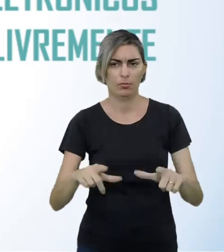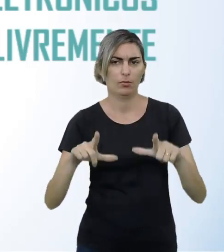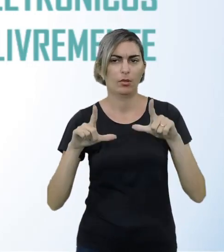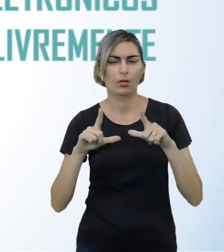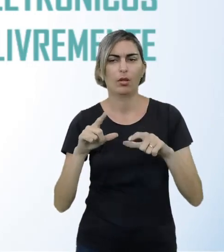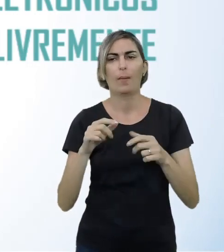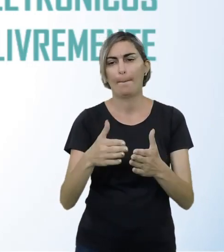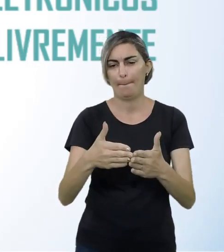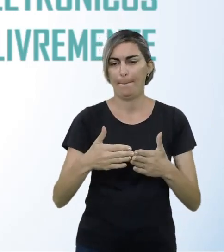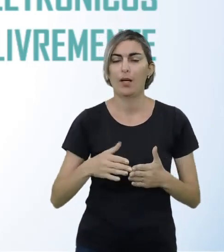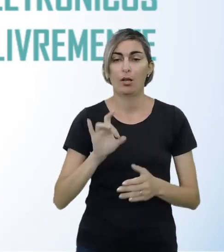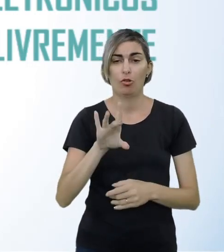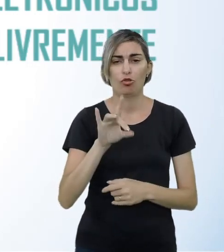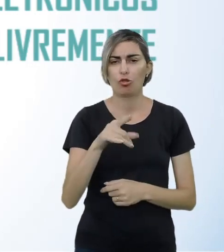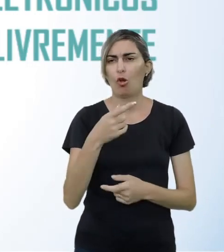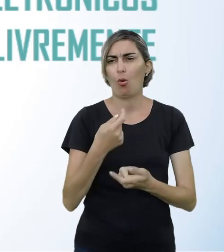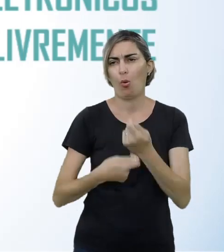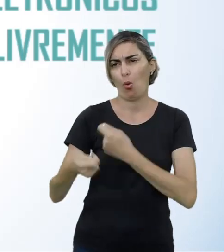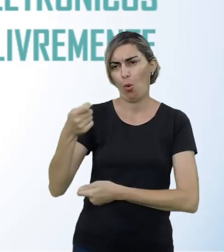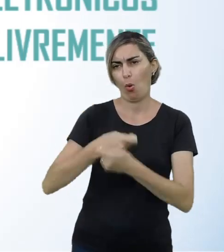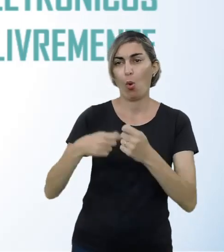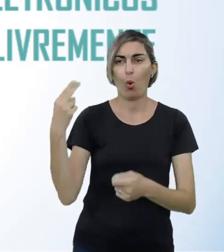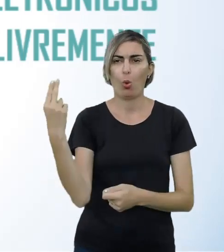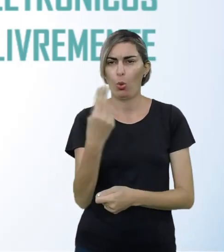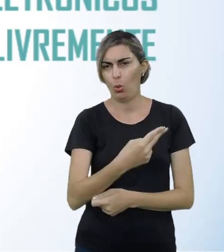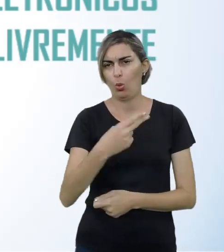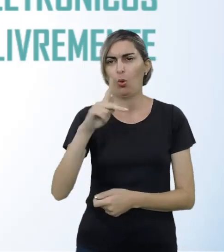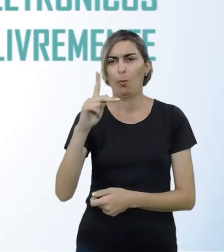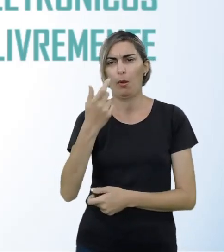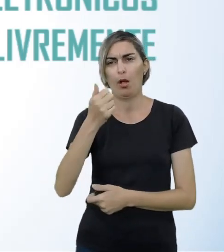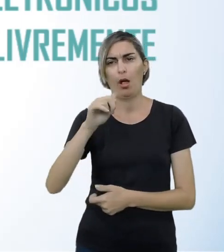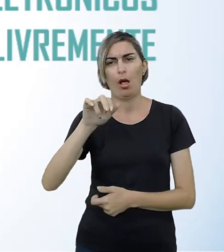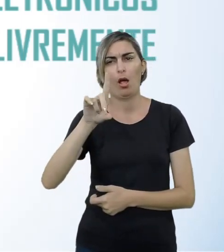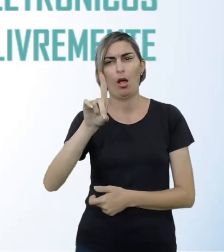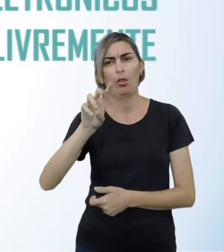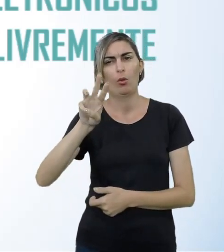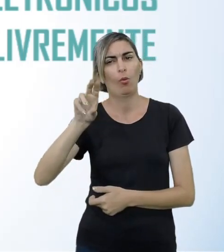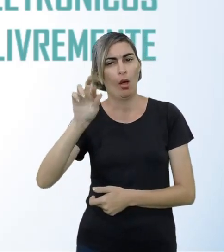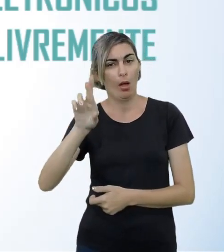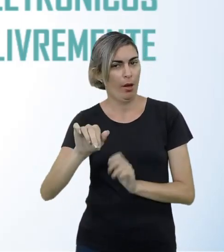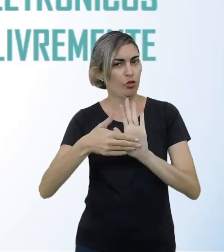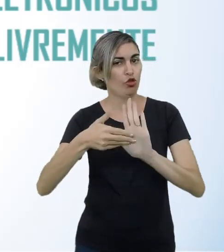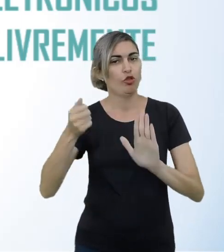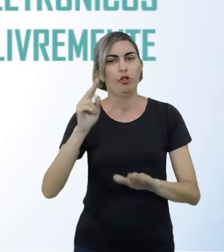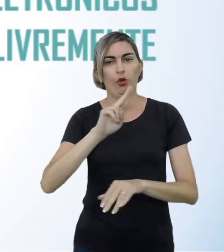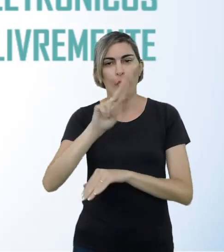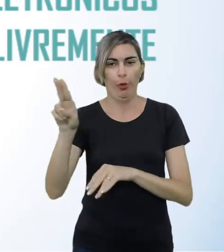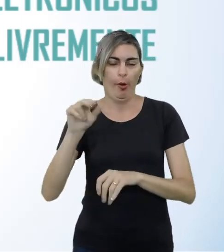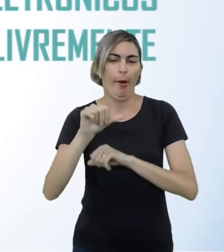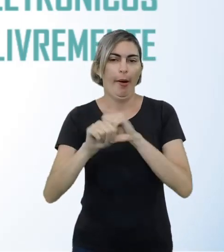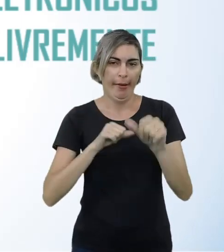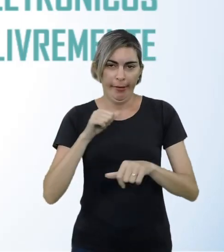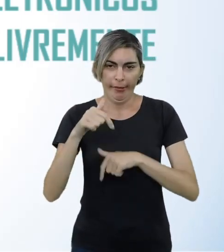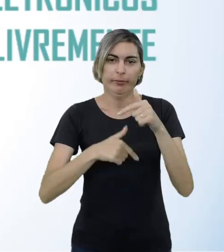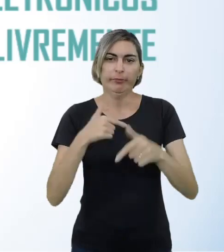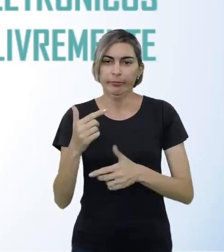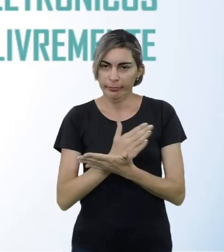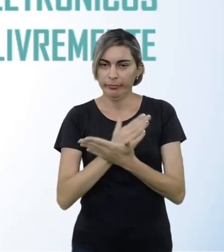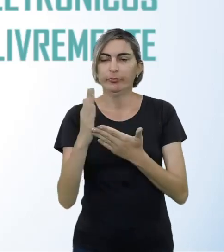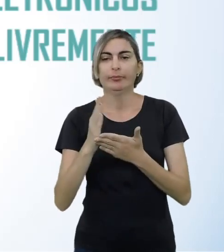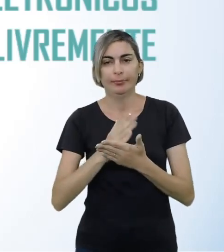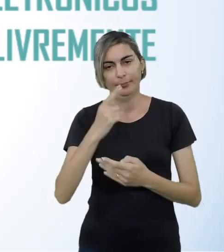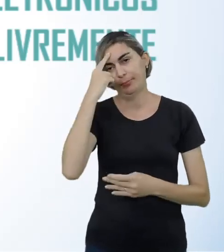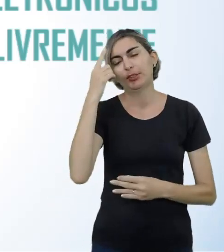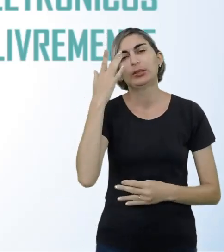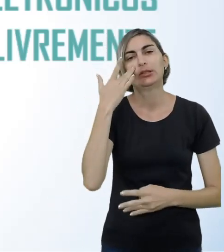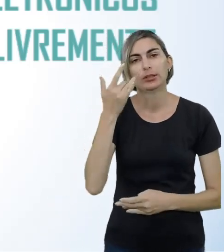ela pede apenas é que você não comercialize com o nome Arduino. Então aí nós temos variações. Por exemplo, nós temos um trabalho realizado por alguns